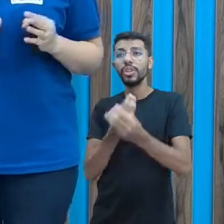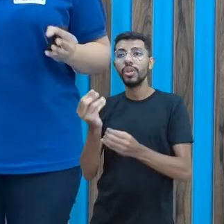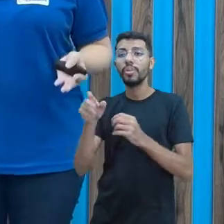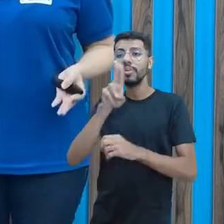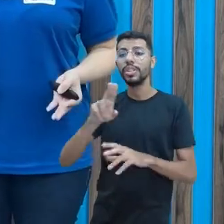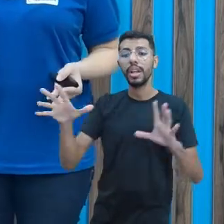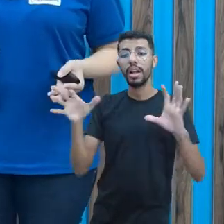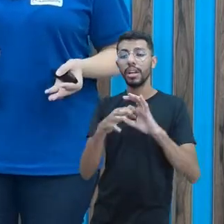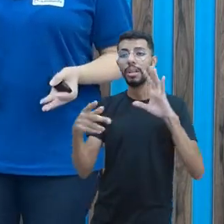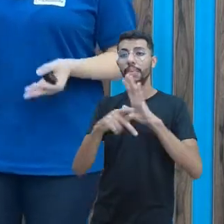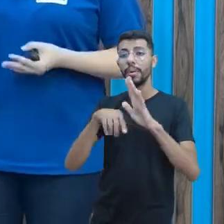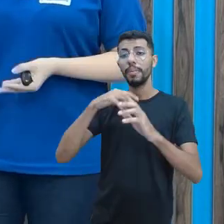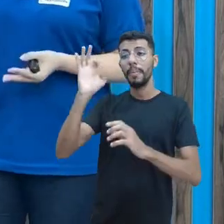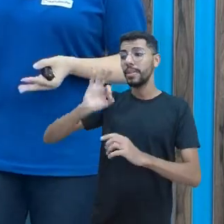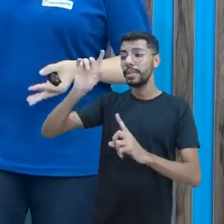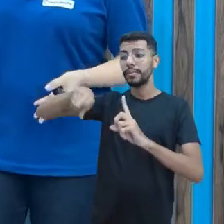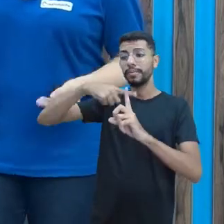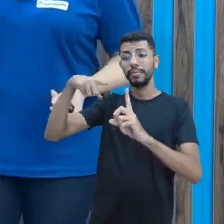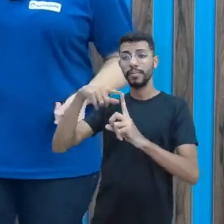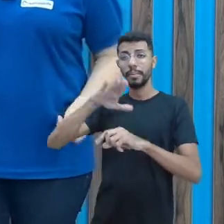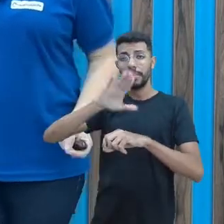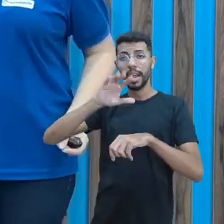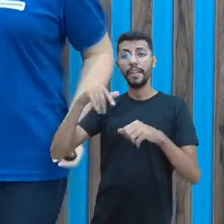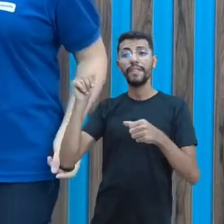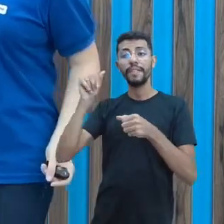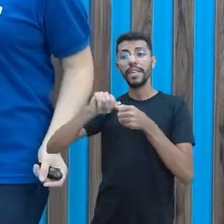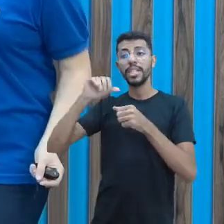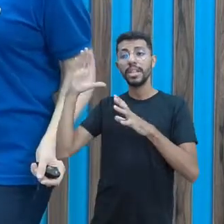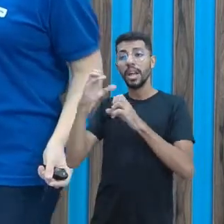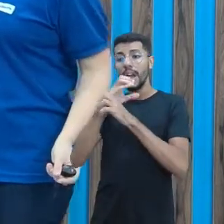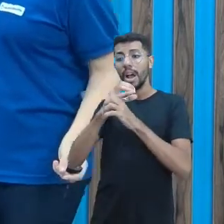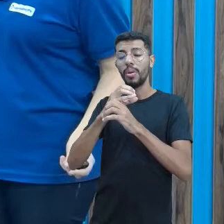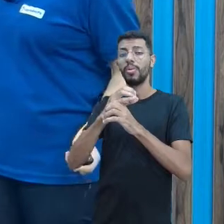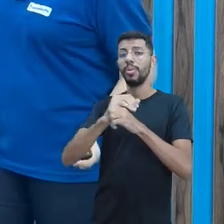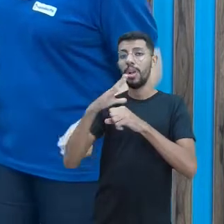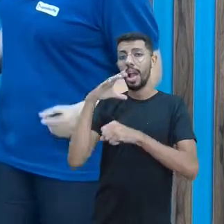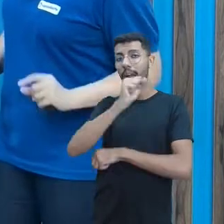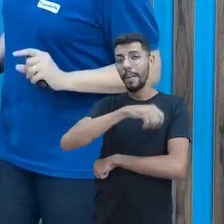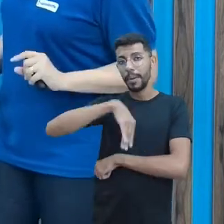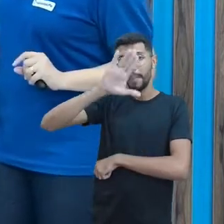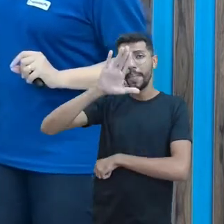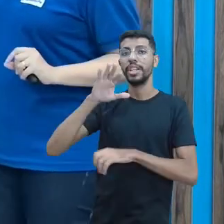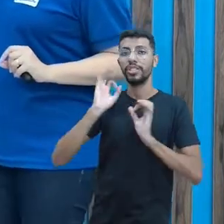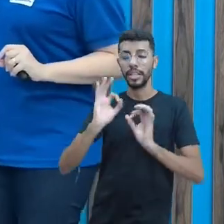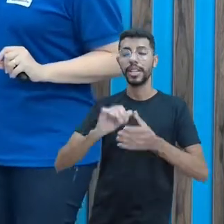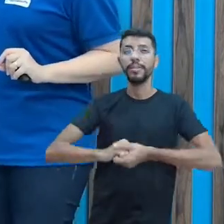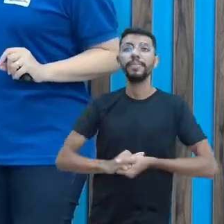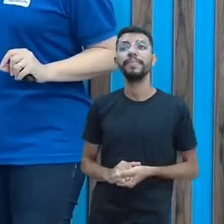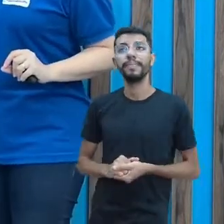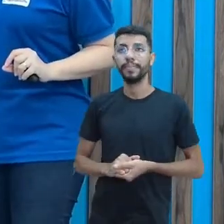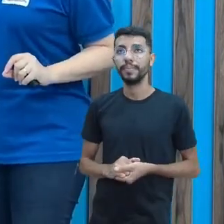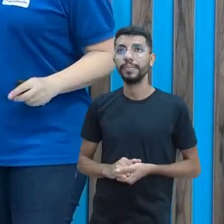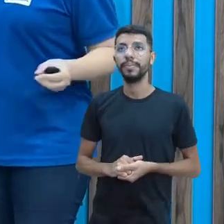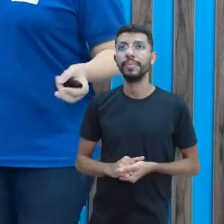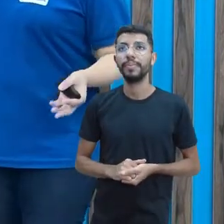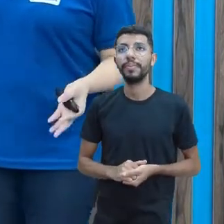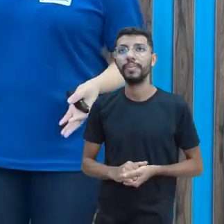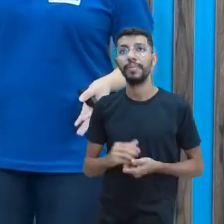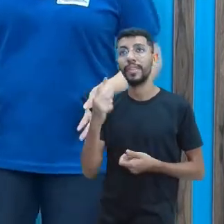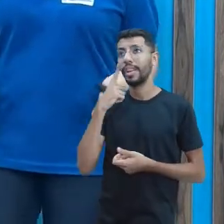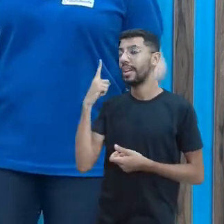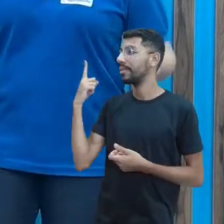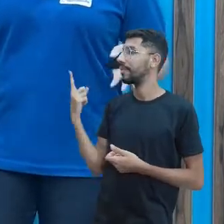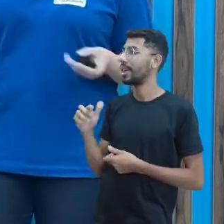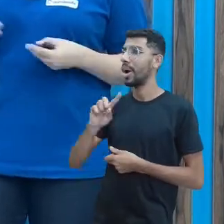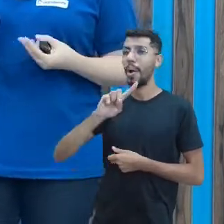que são mais objetivas para fazer esse cálculo mais rápido, tá bom? Vamos avançar aqui, ó. 1%,